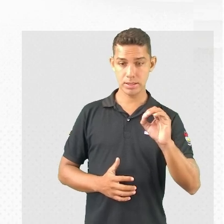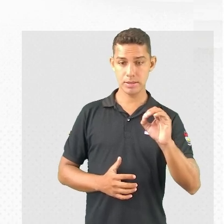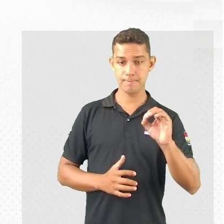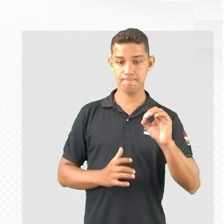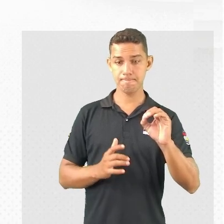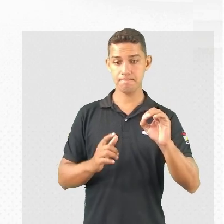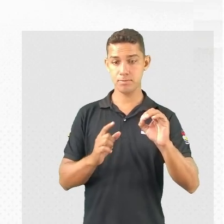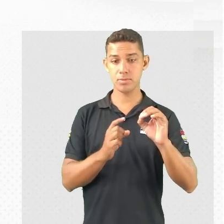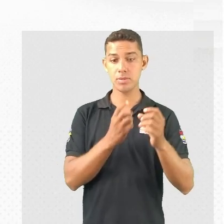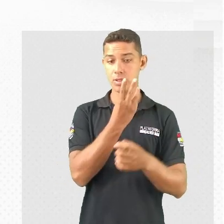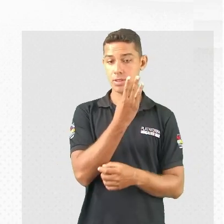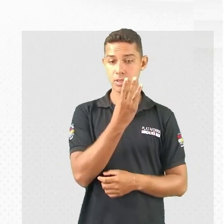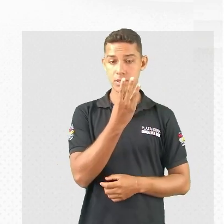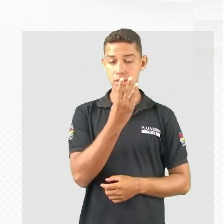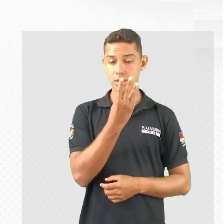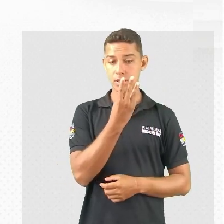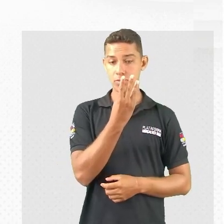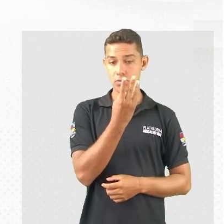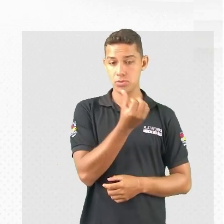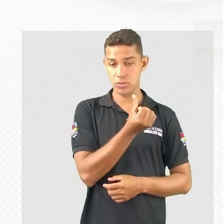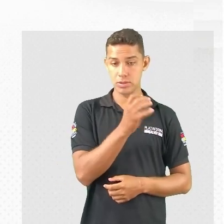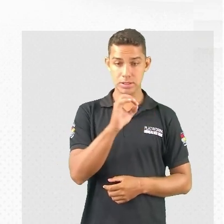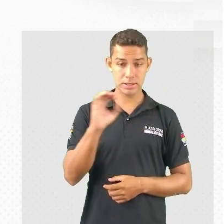equivale a 3.600.